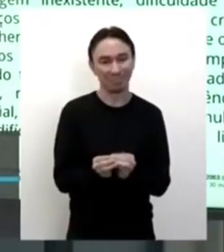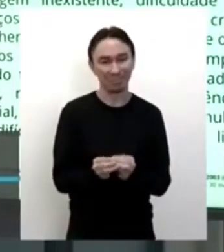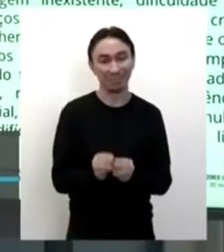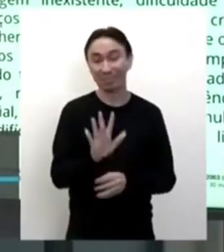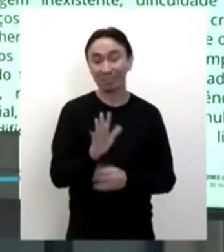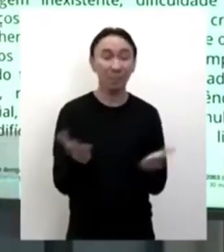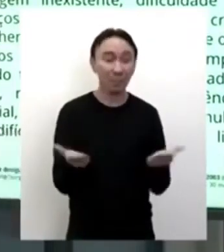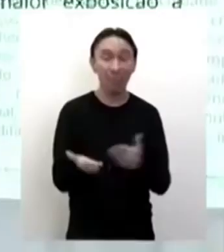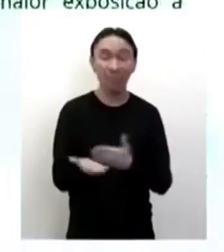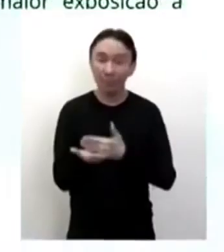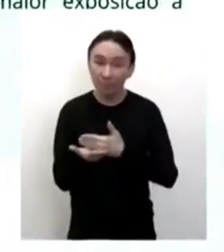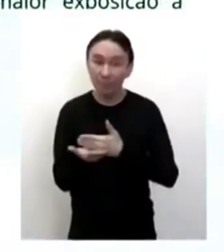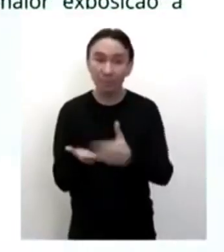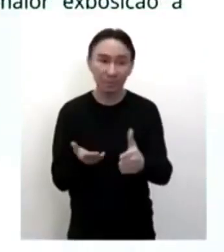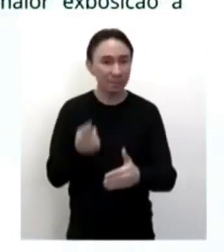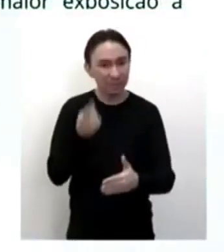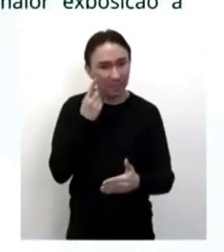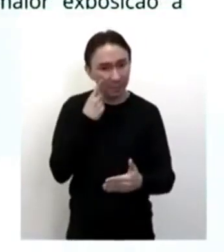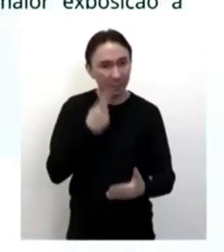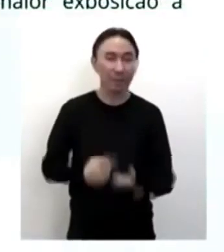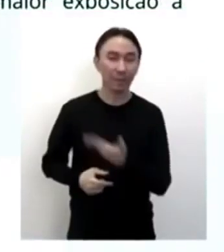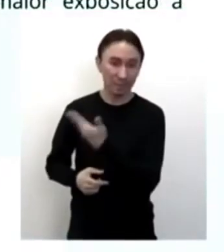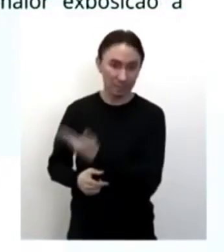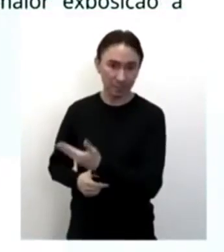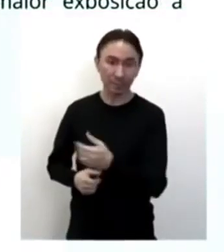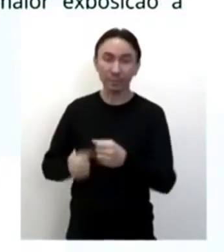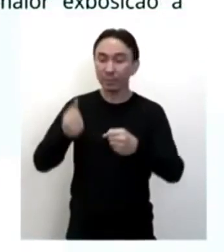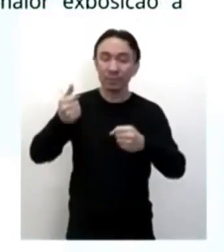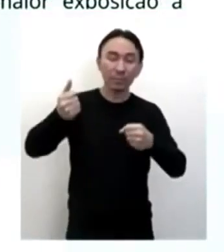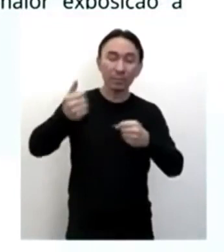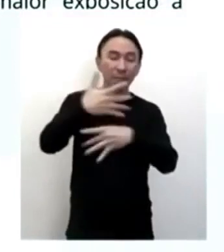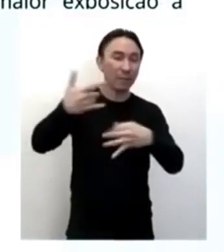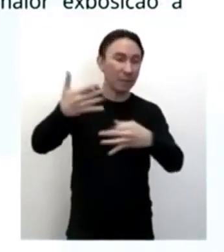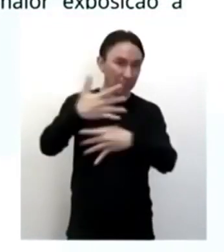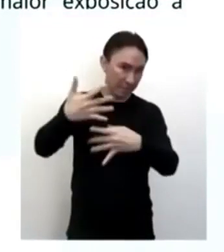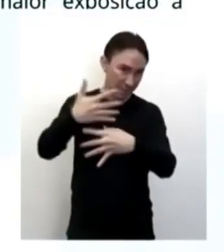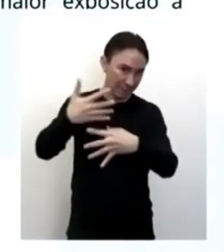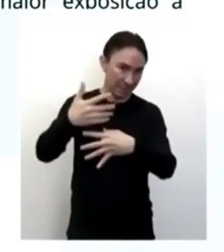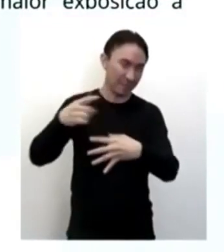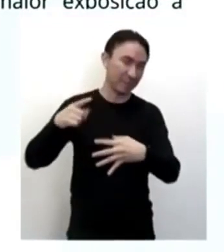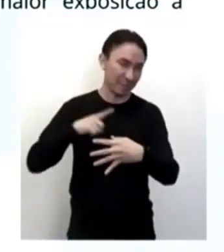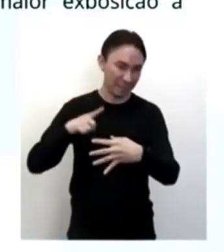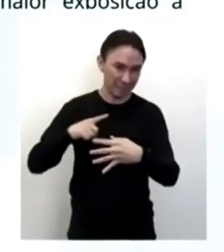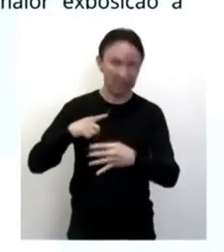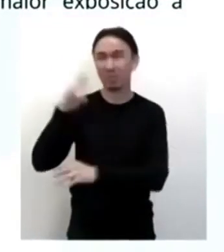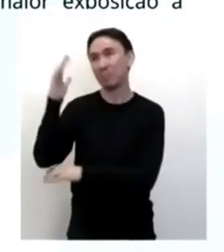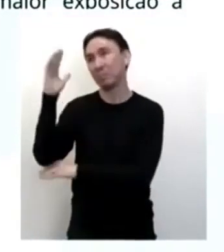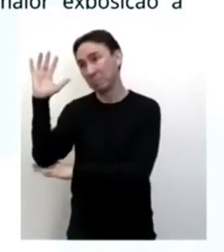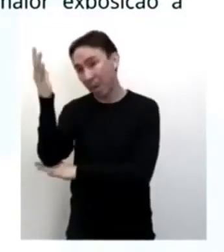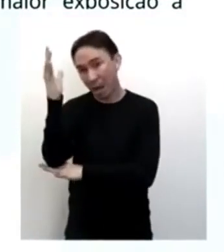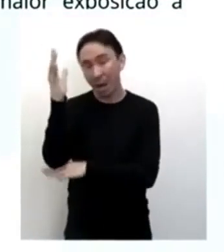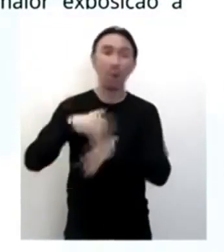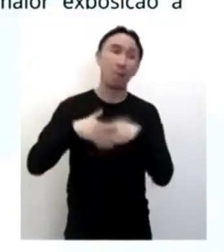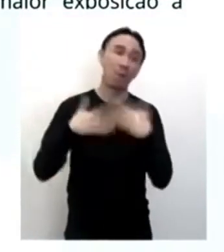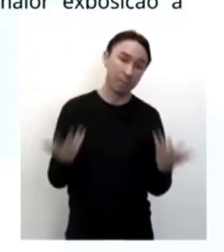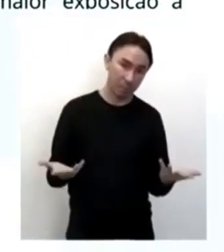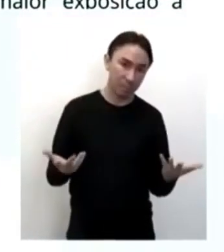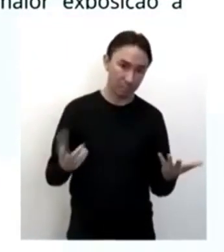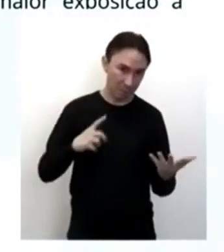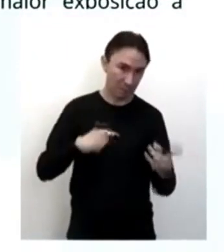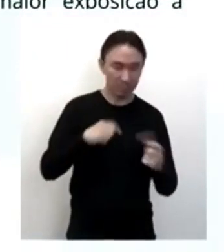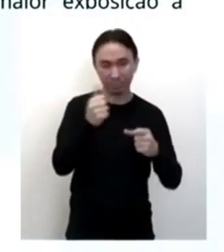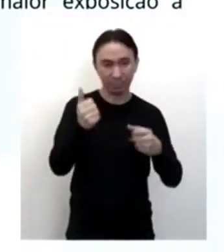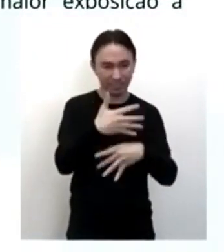falando sobre a segregação urbana ou ambiental, tá certo? Então nós temos aí a segregação urbano-ambiental, que é uma